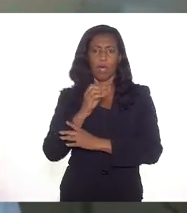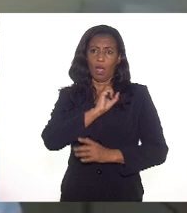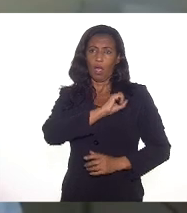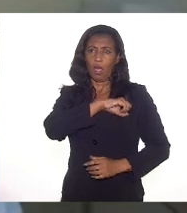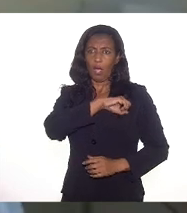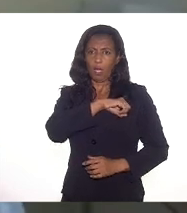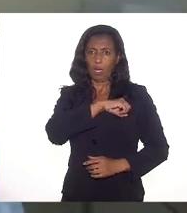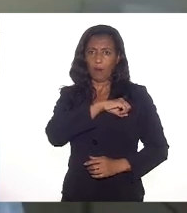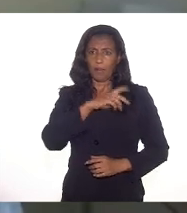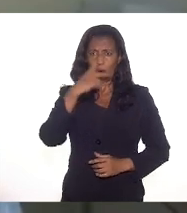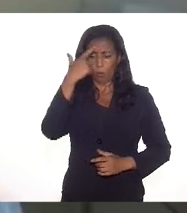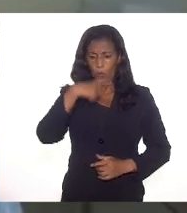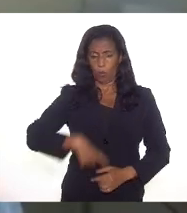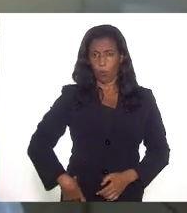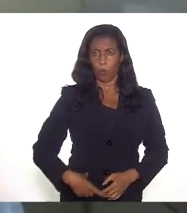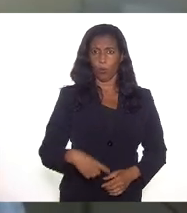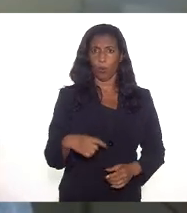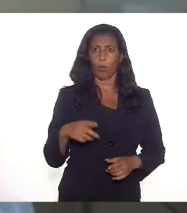câmaras corporais.